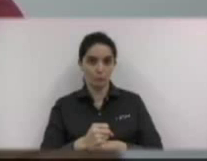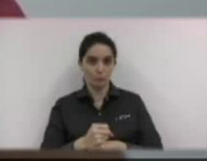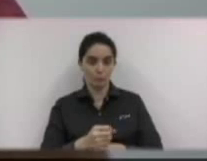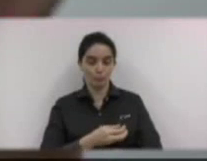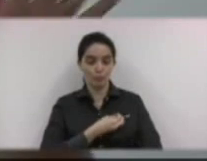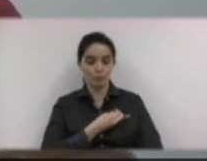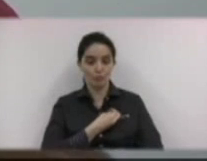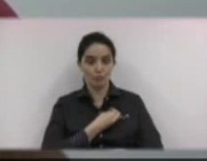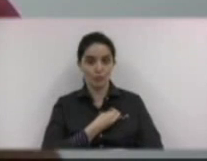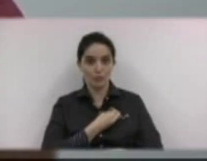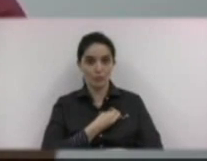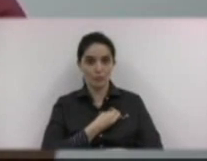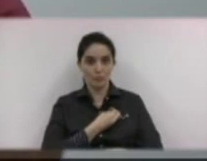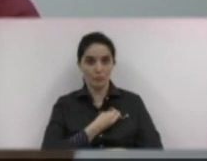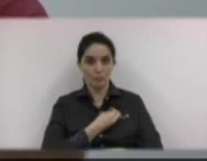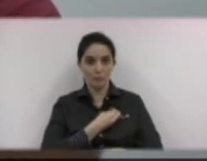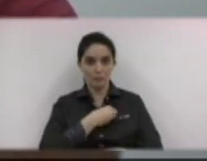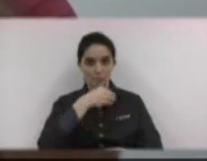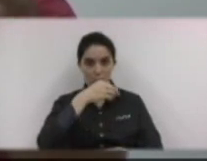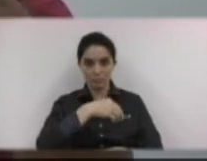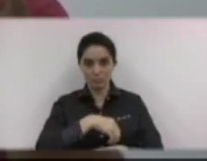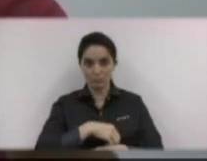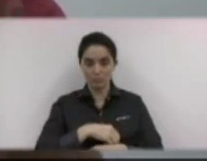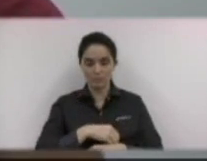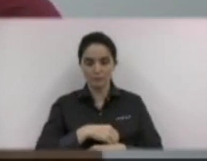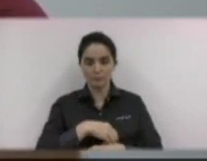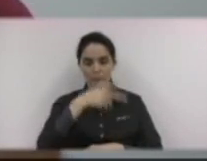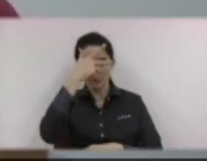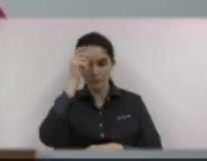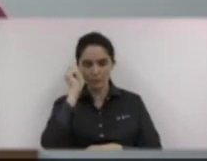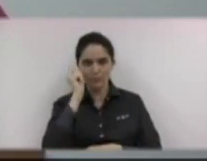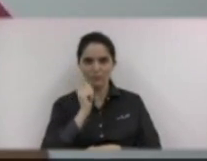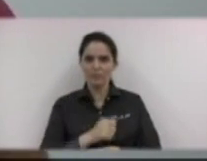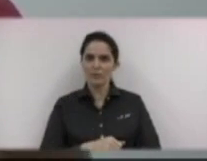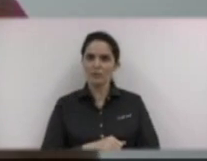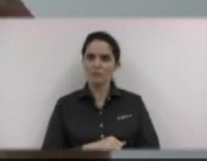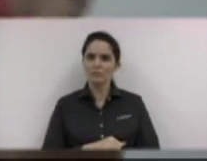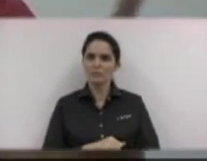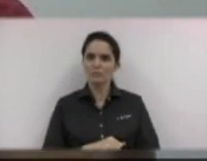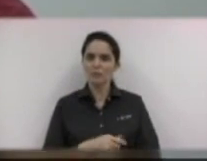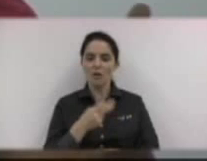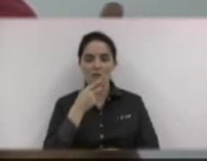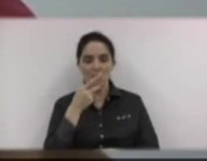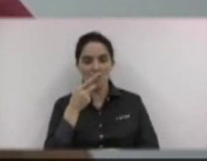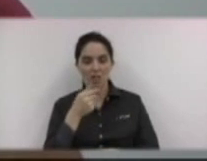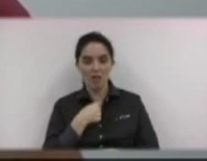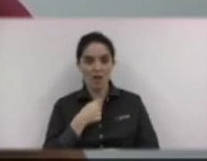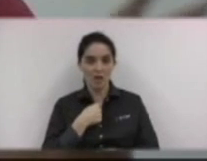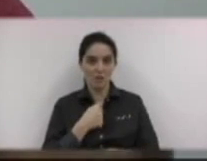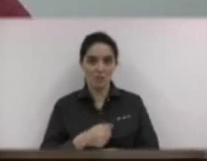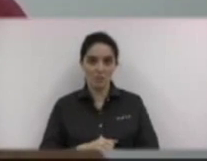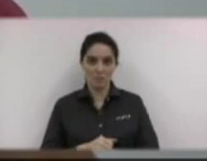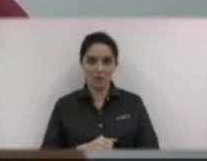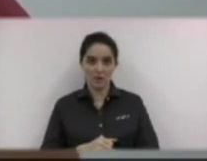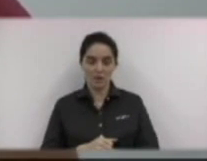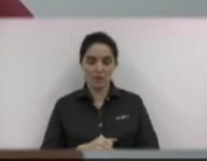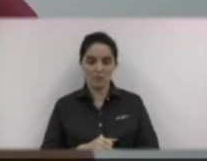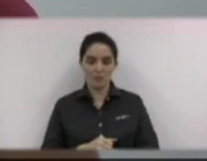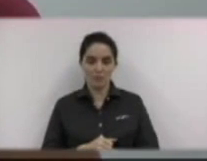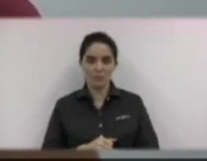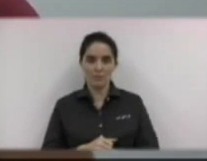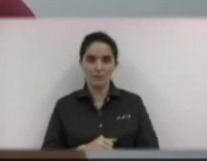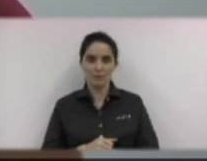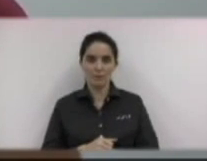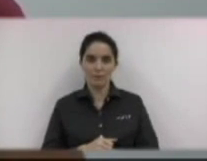de ataques e perseguições possíveis. Já me acusaram de pedofilia, o sujeito que acusou,